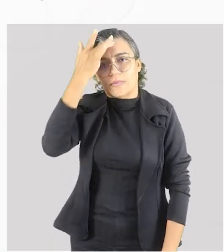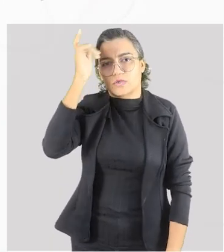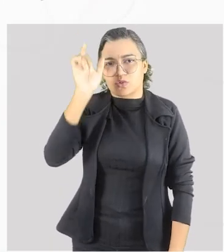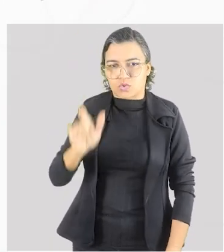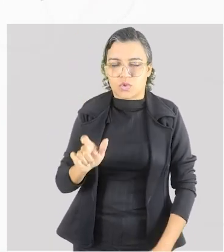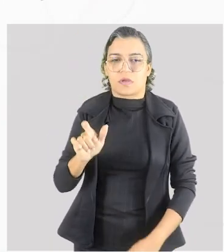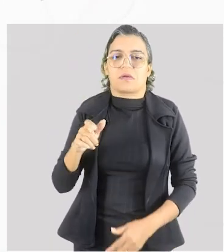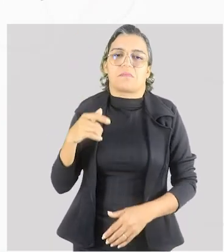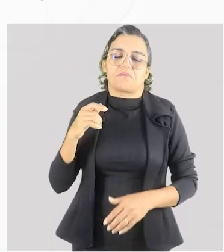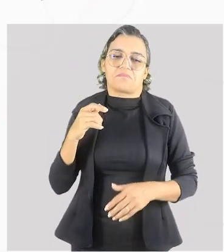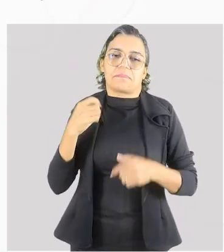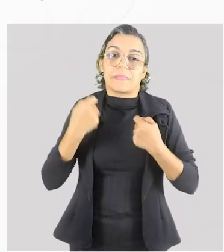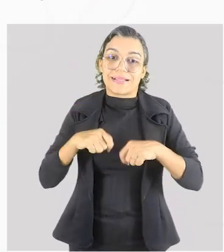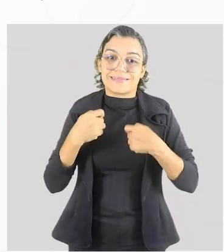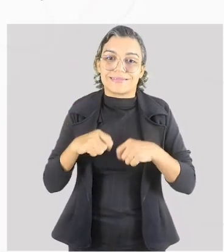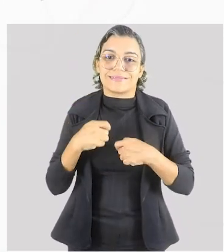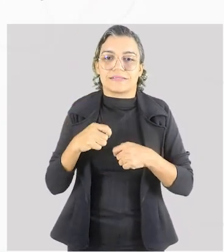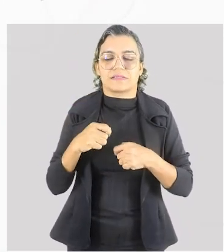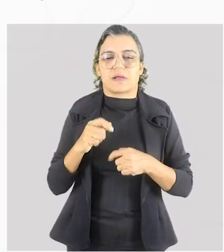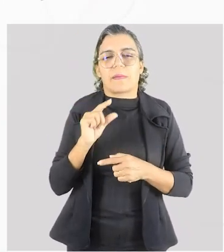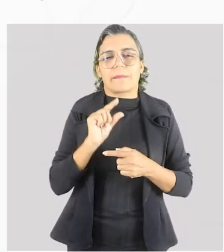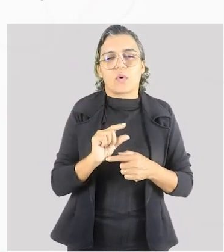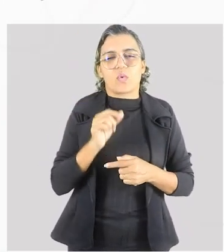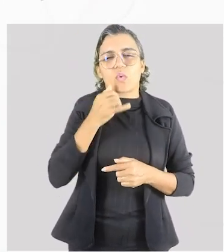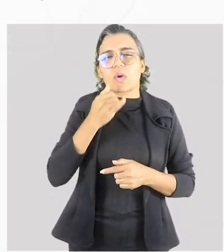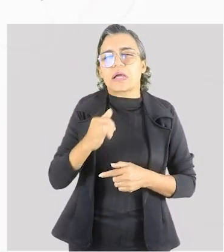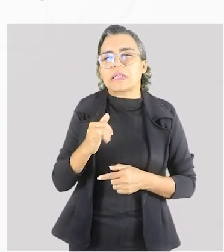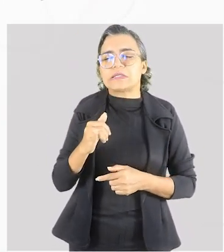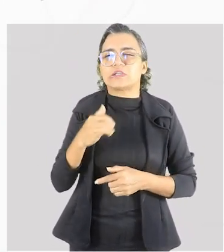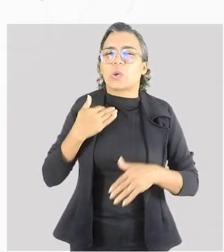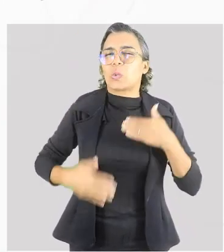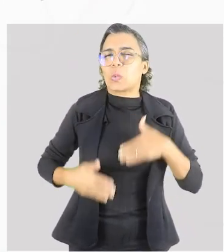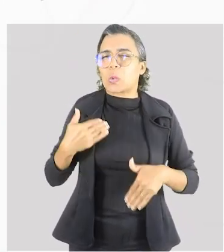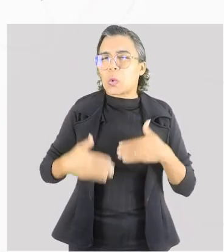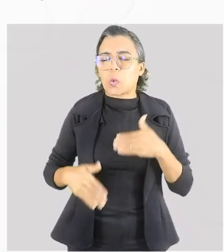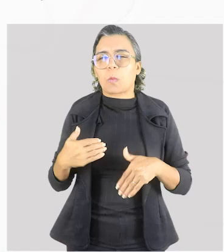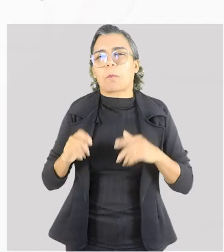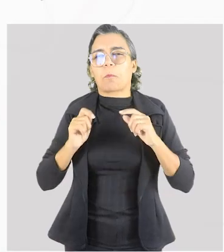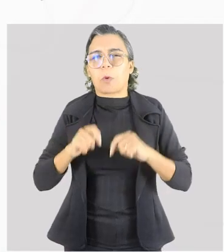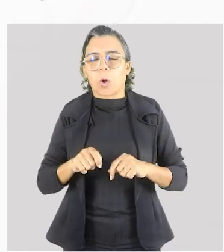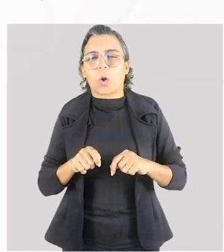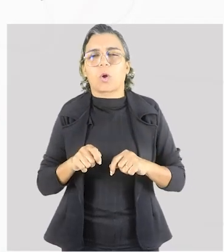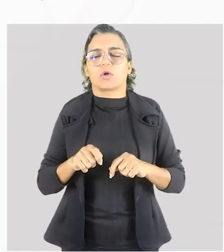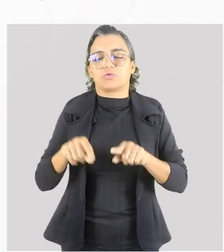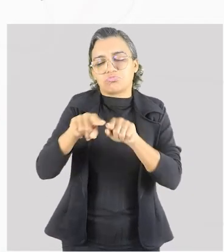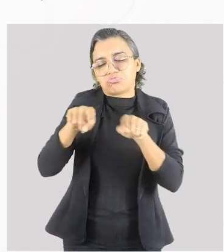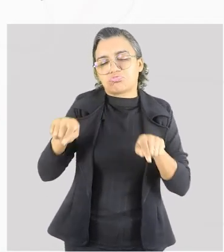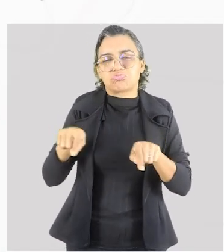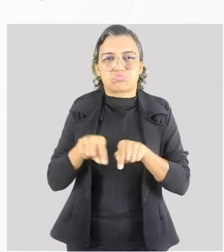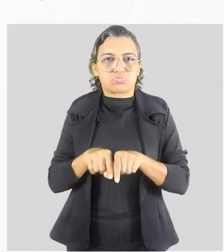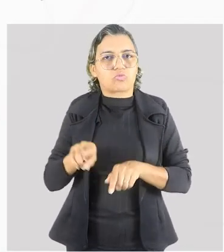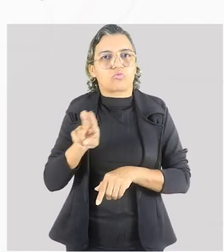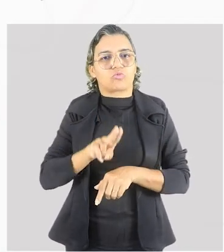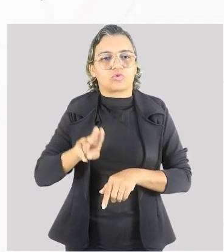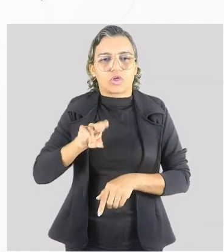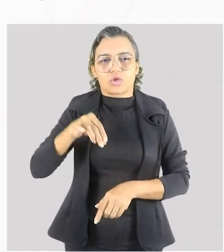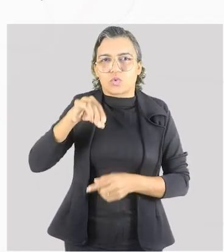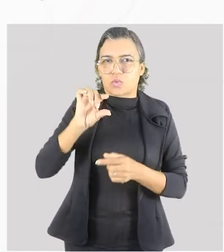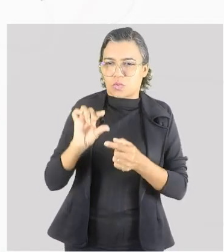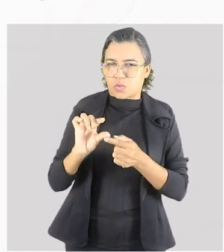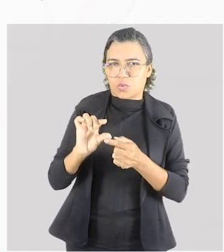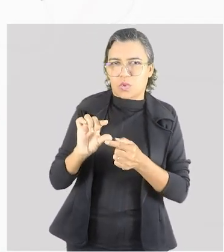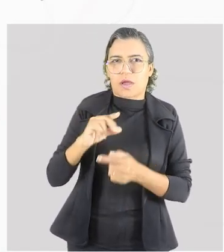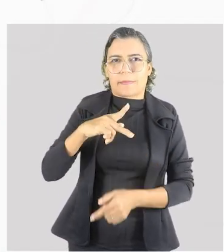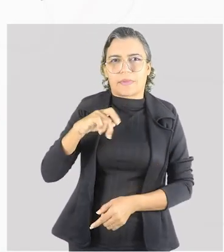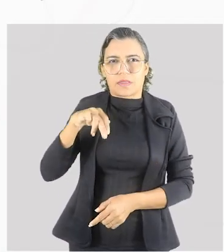menos energia por parte da movimentação corporal. Podem ser jogados em pequenos espaços, usando-se peças como